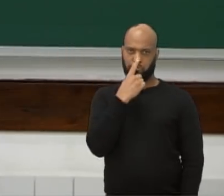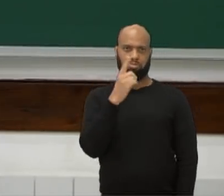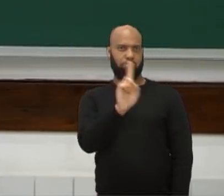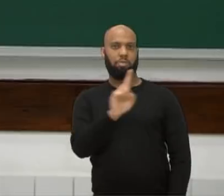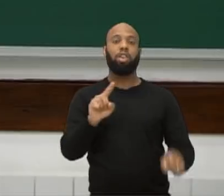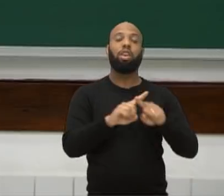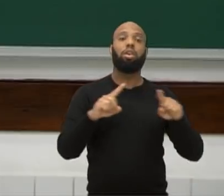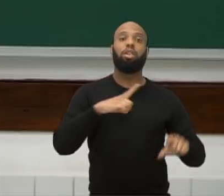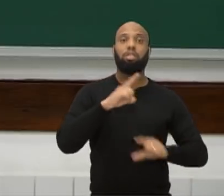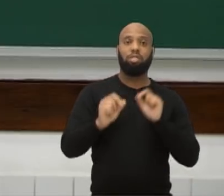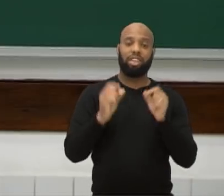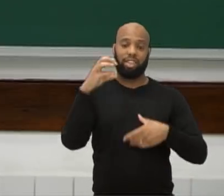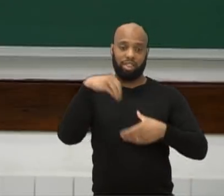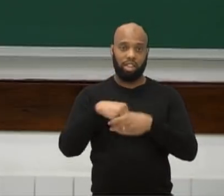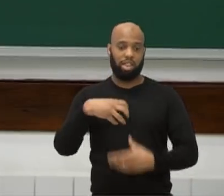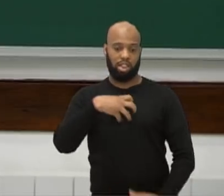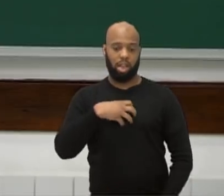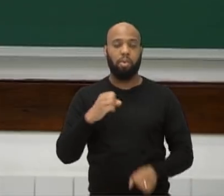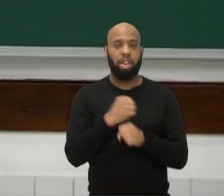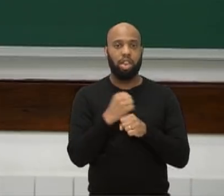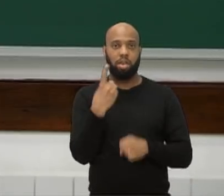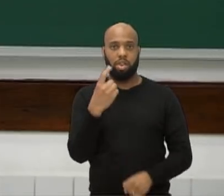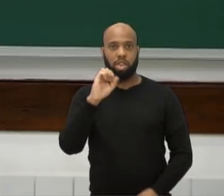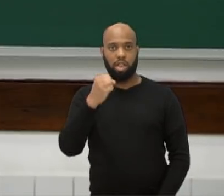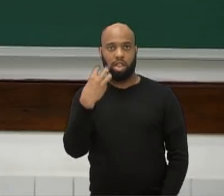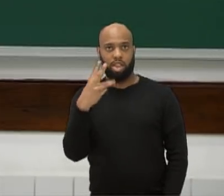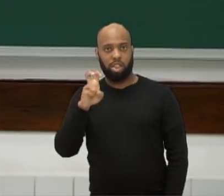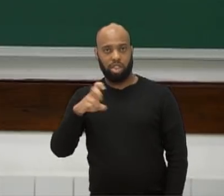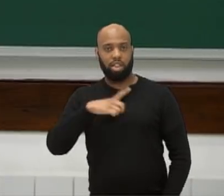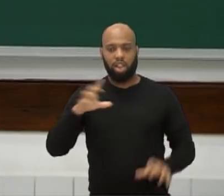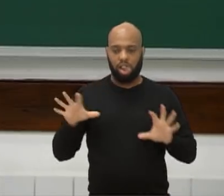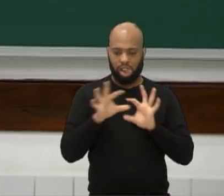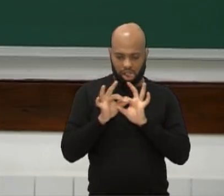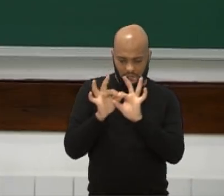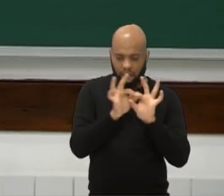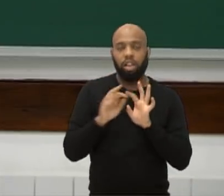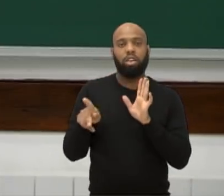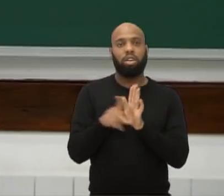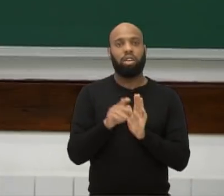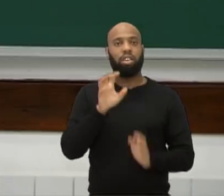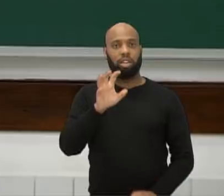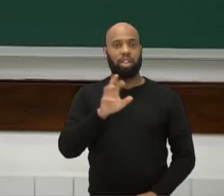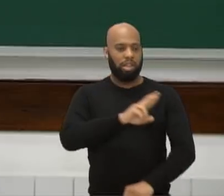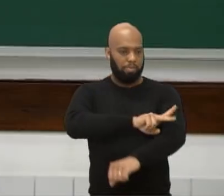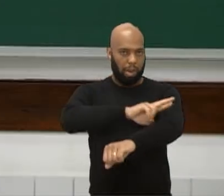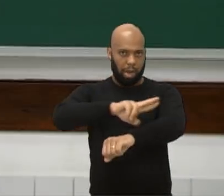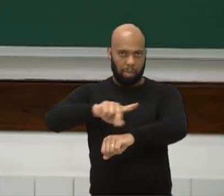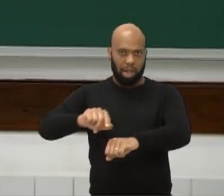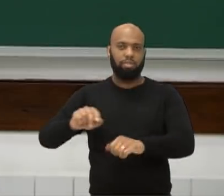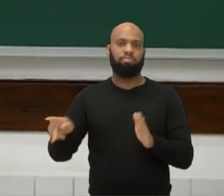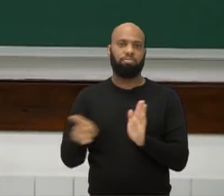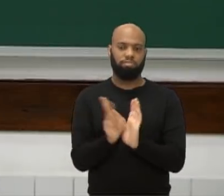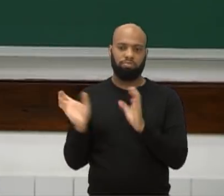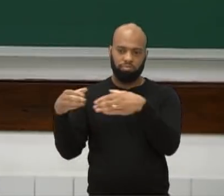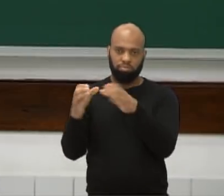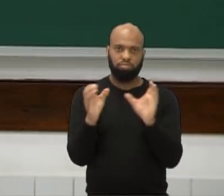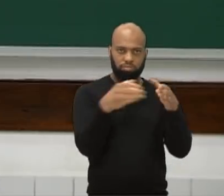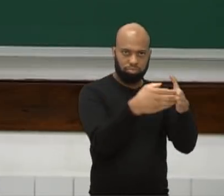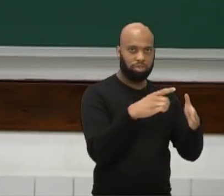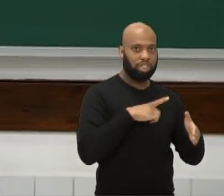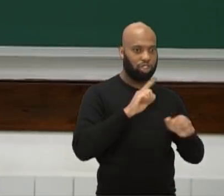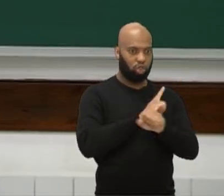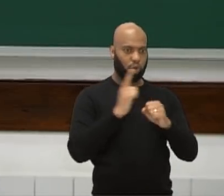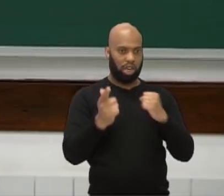Mas na Bahia, em 1835, houve a união dessas etnias, desses grupos